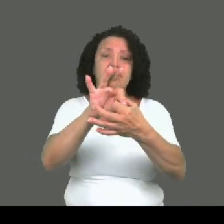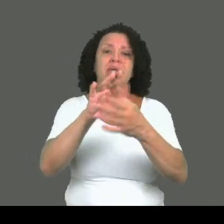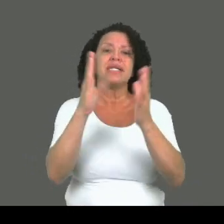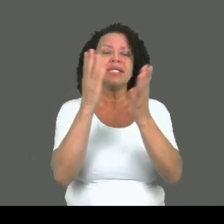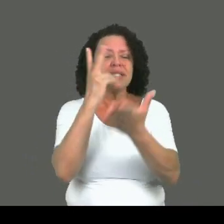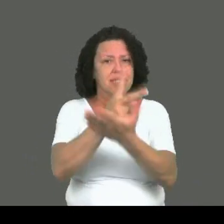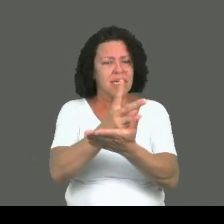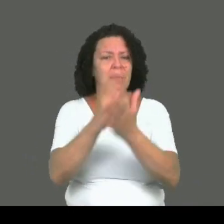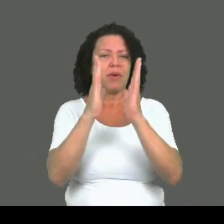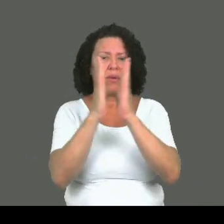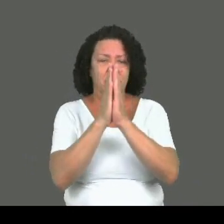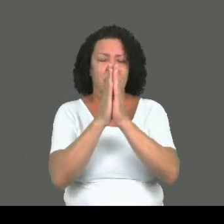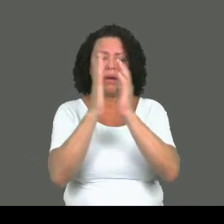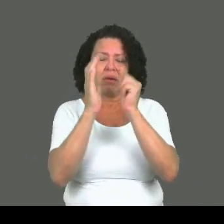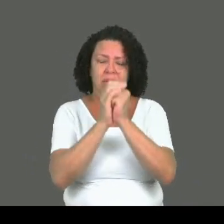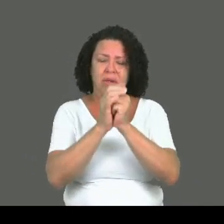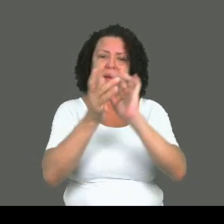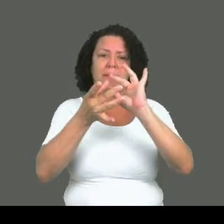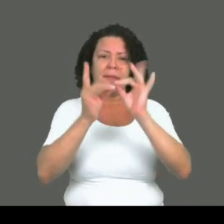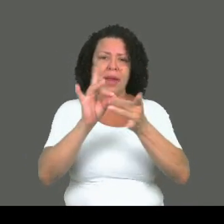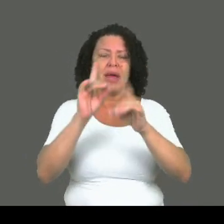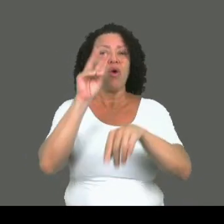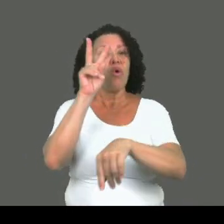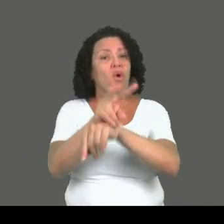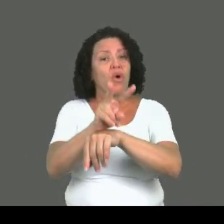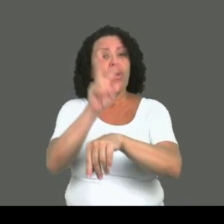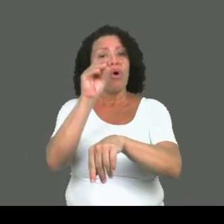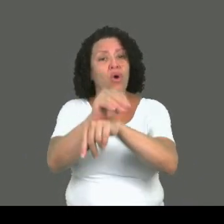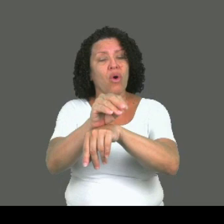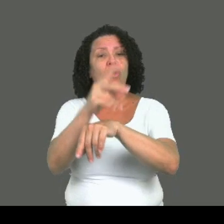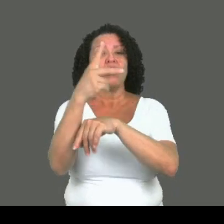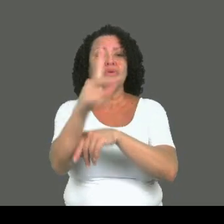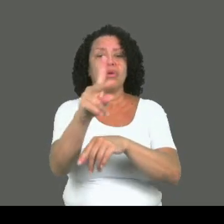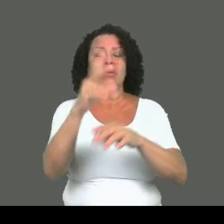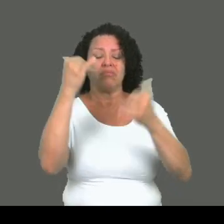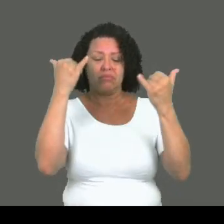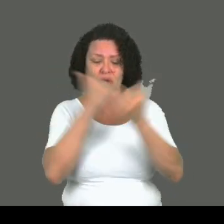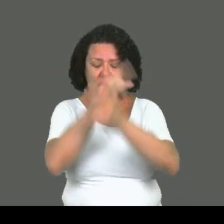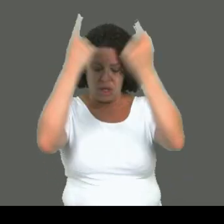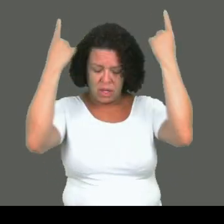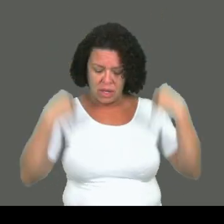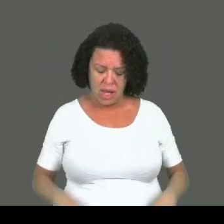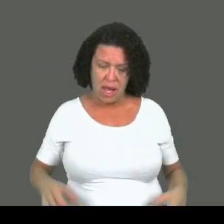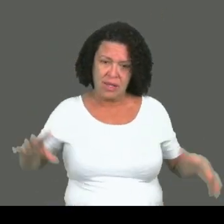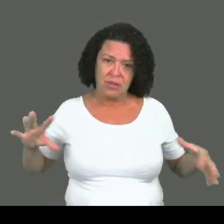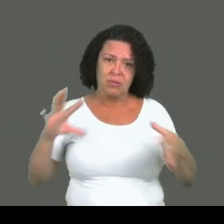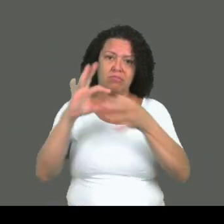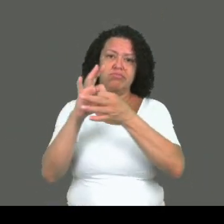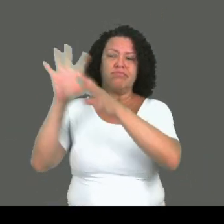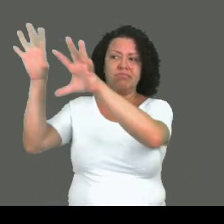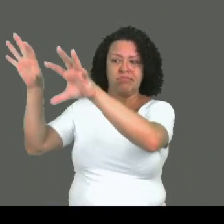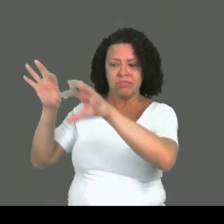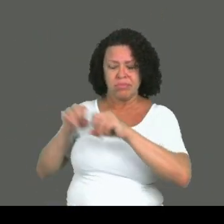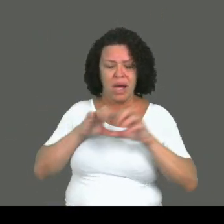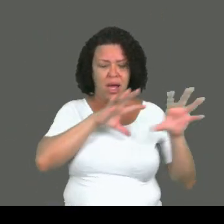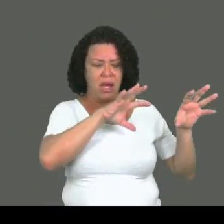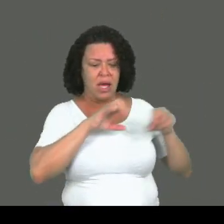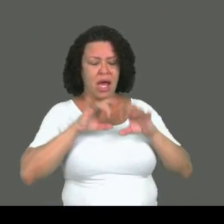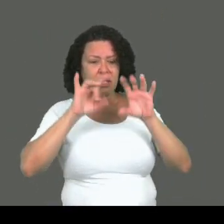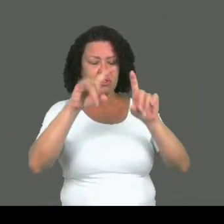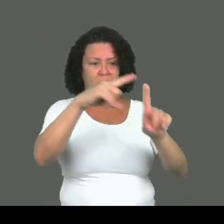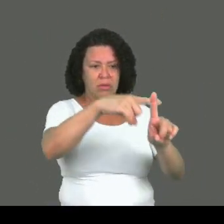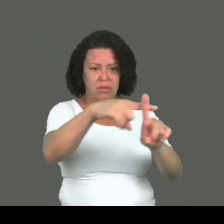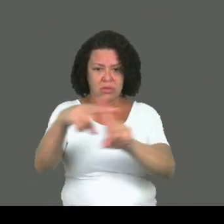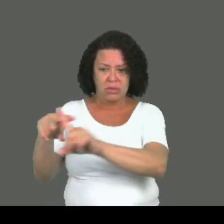prece, sempre cuidando na nossa vibração, para que a gente esteja conectado e atraindo exatamente aquilo que a